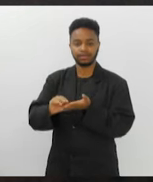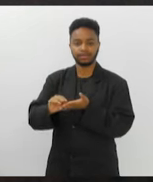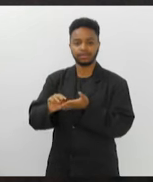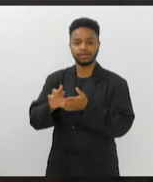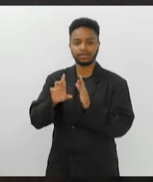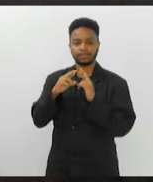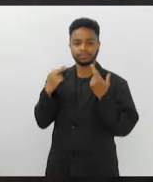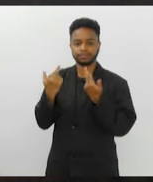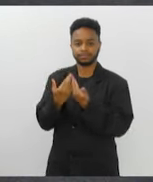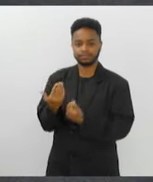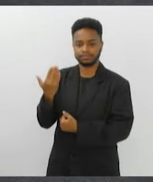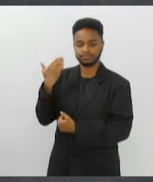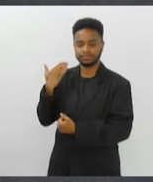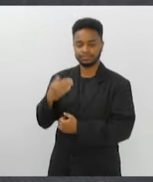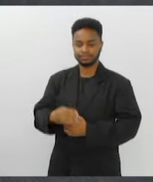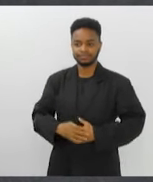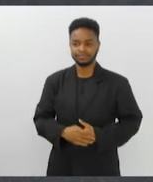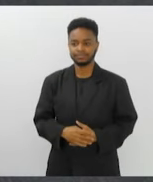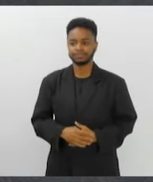anterior.